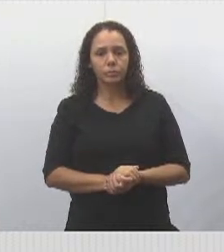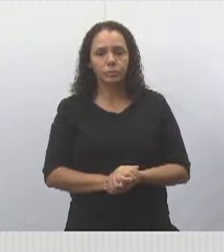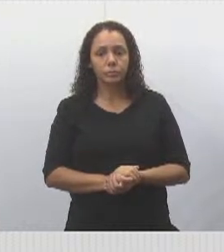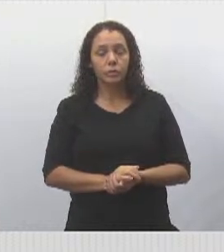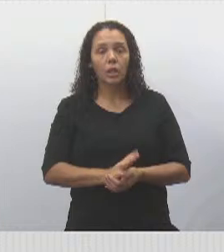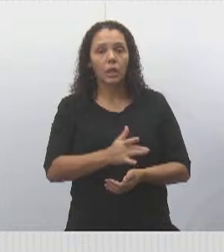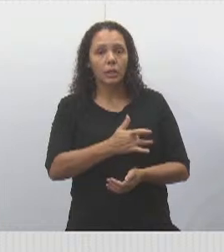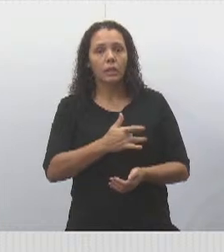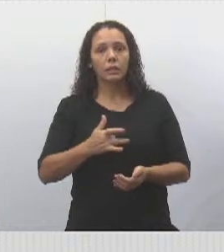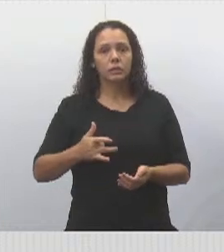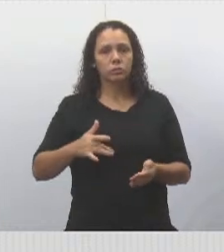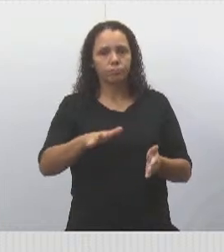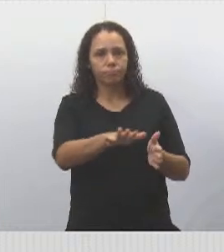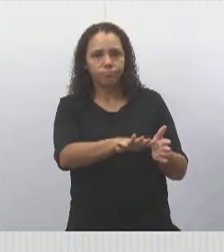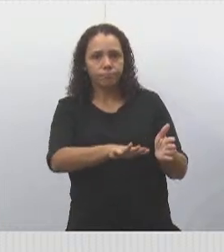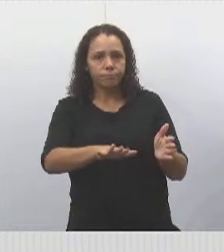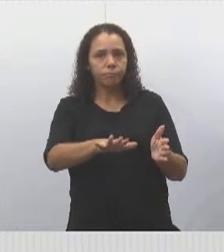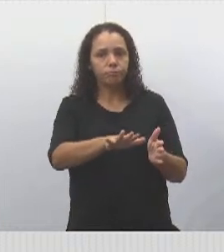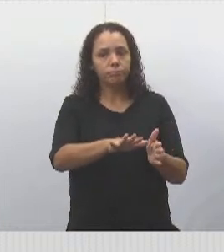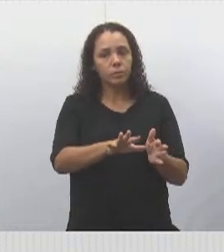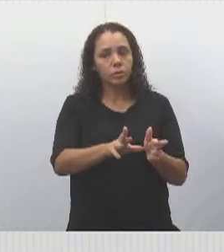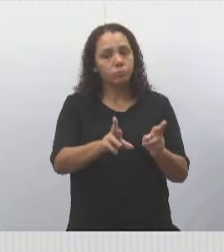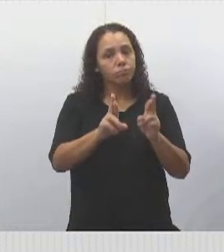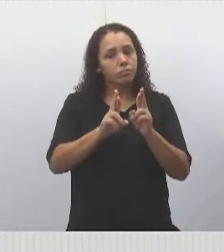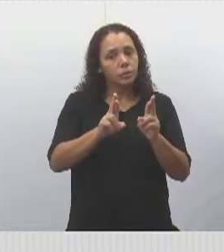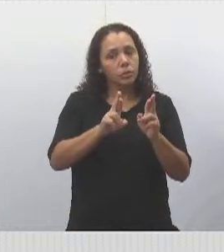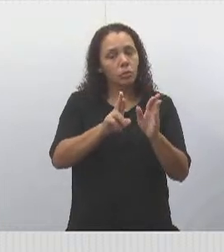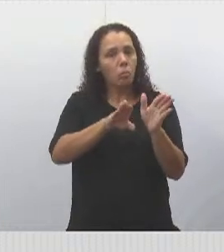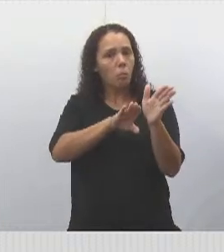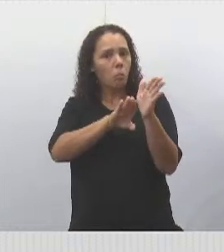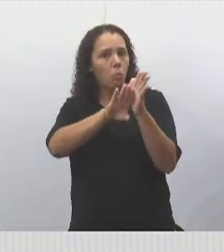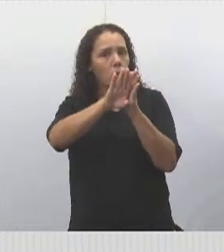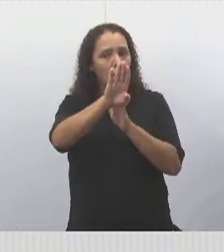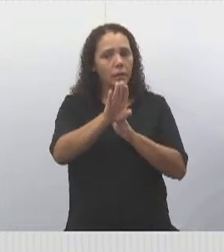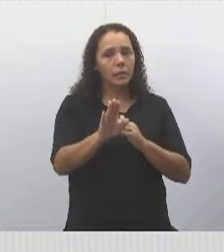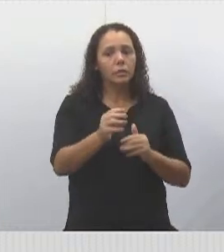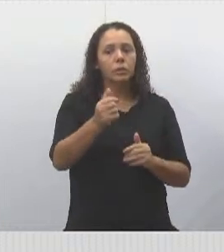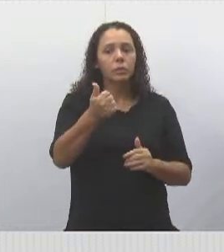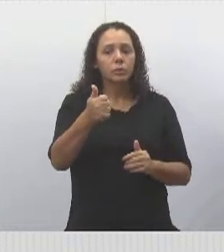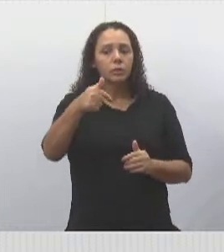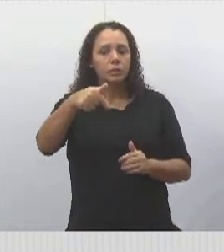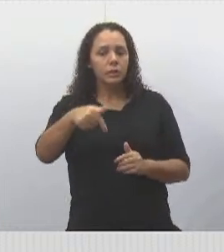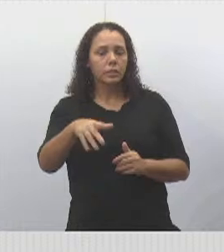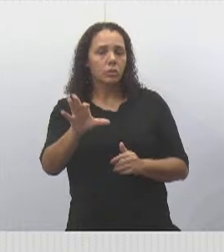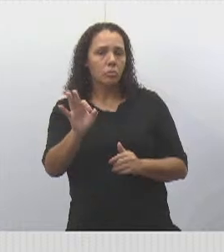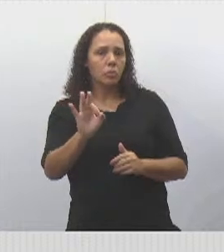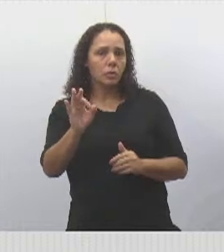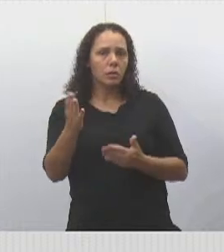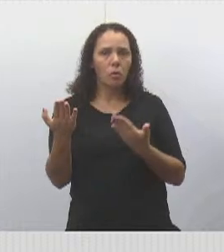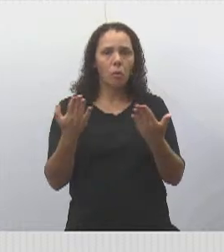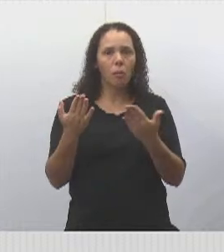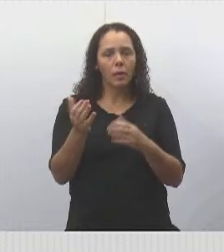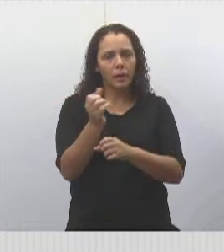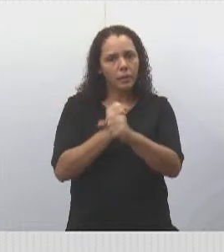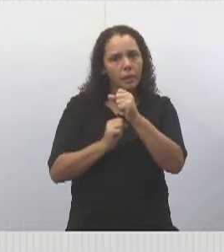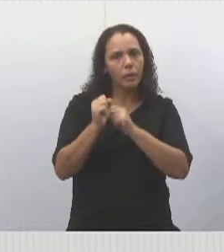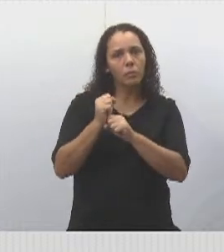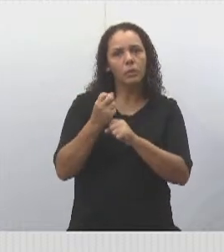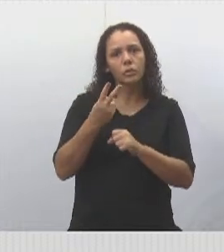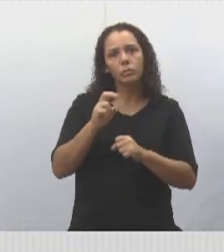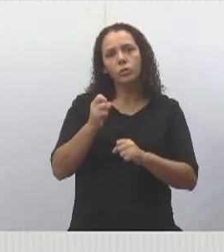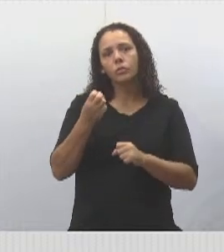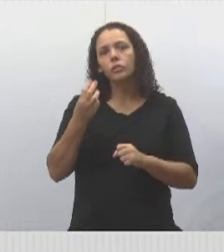Na saúde, a gente planeja aí um acréscimo de 17% em relação ao executado em 2023,